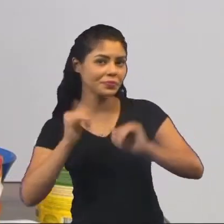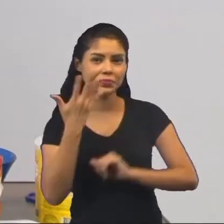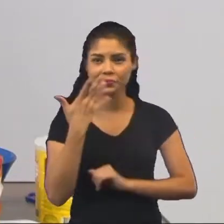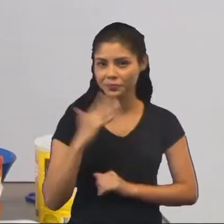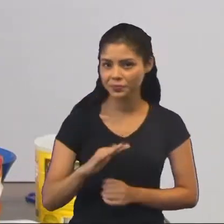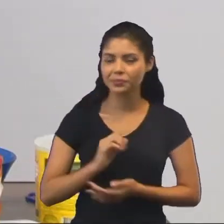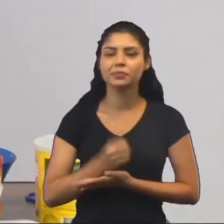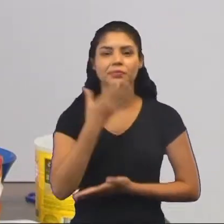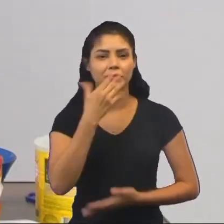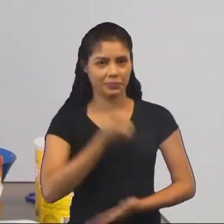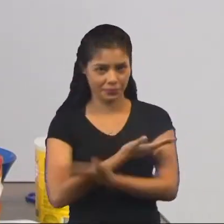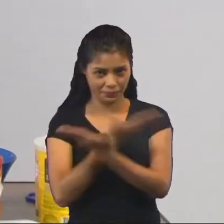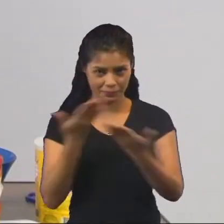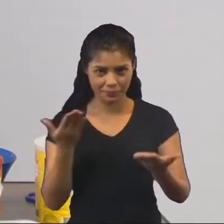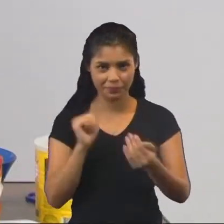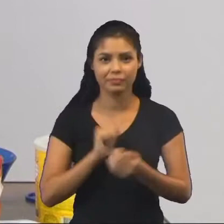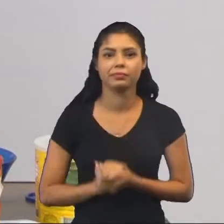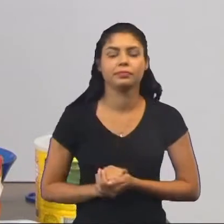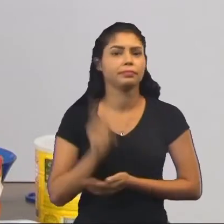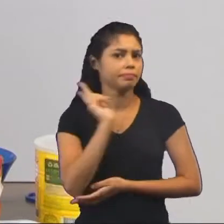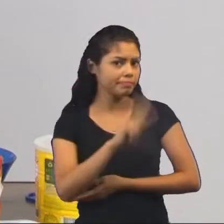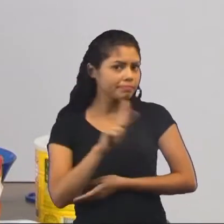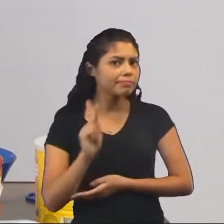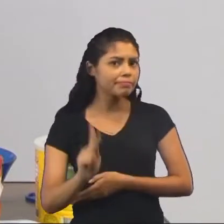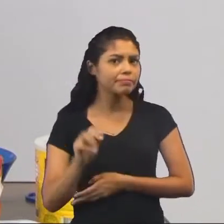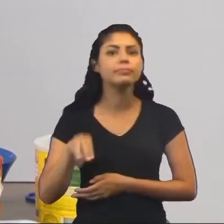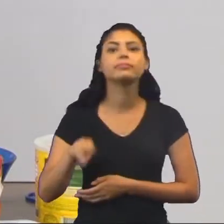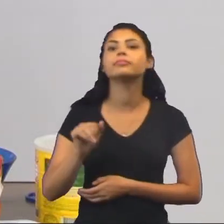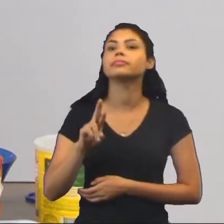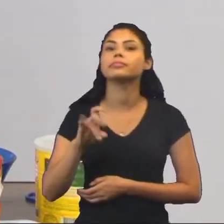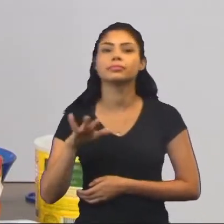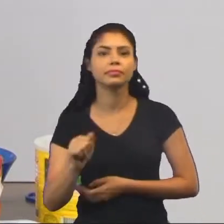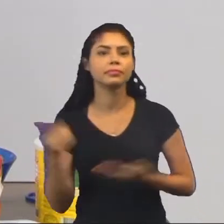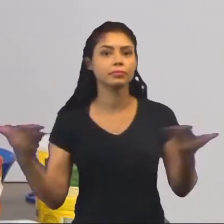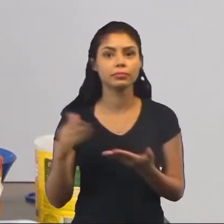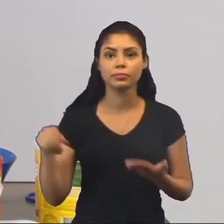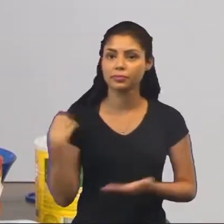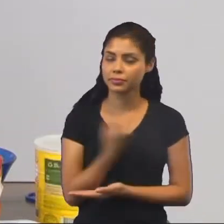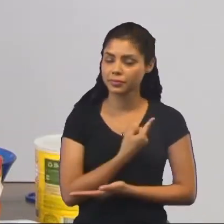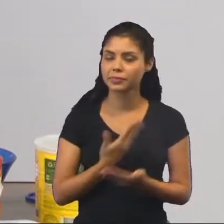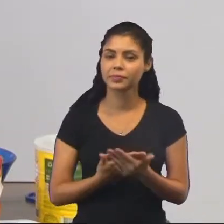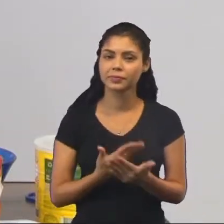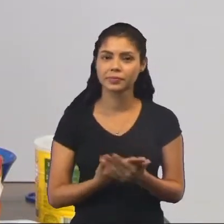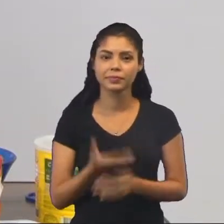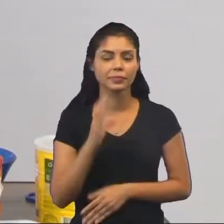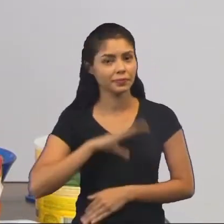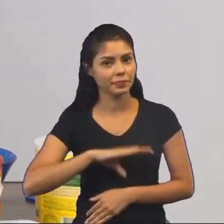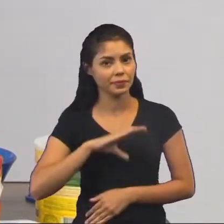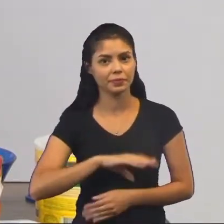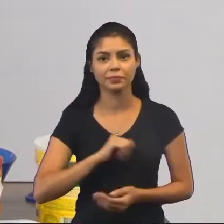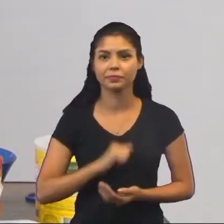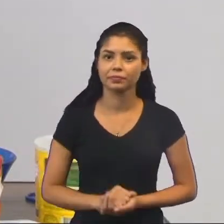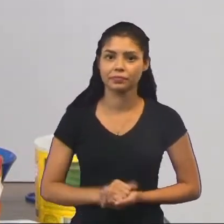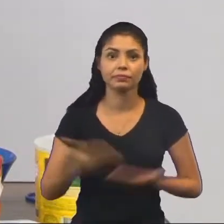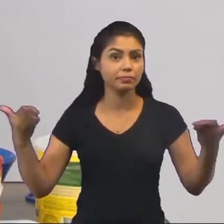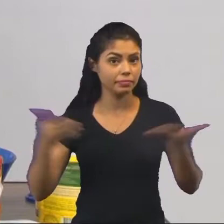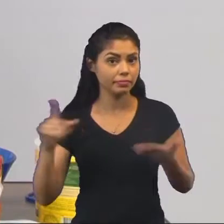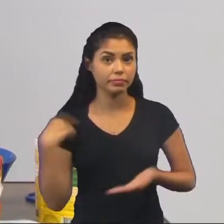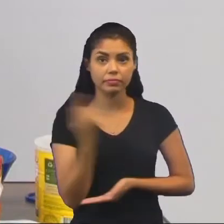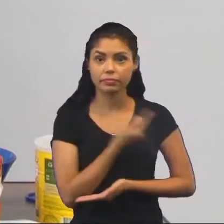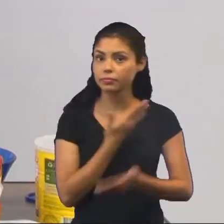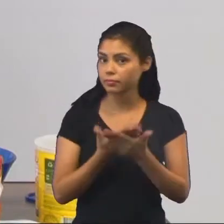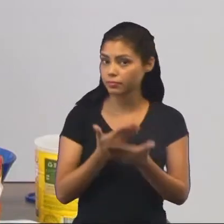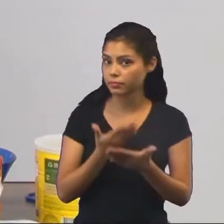Olá, crianças! Tudo bem com vocês? Eu sou a professora Márcia e nossa aula de hoje é em língua portuguesa. Hoje